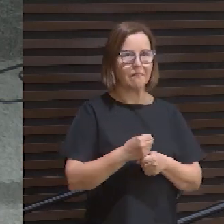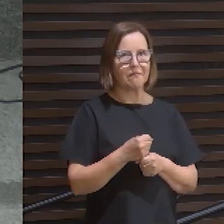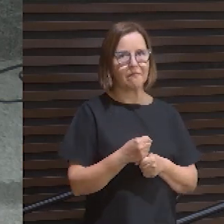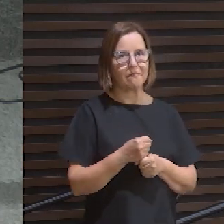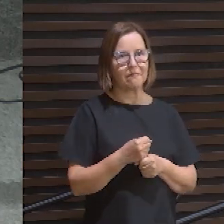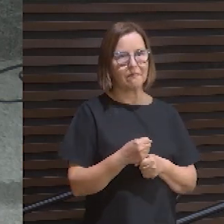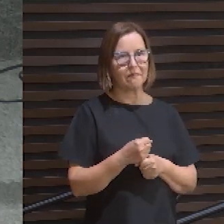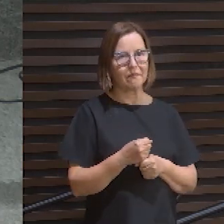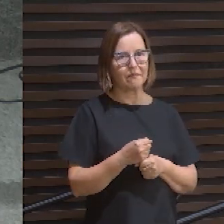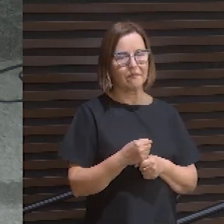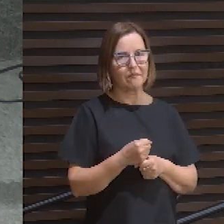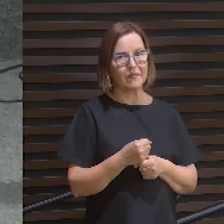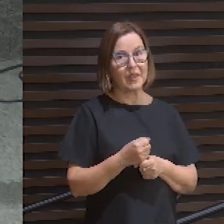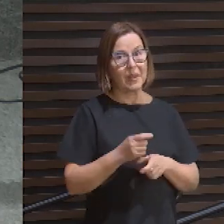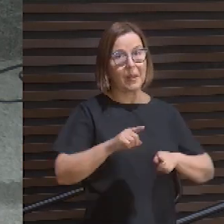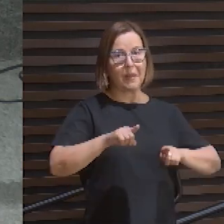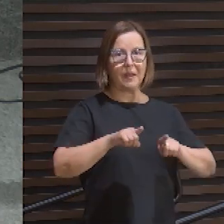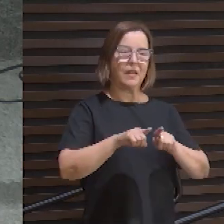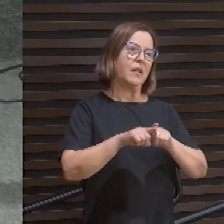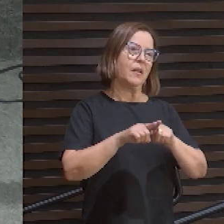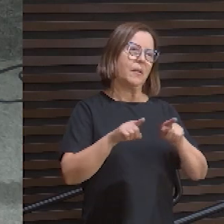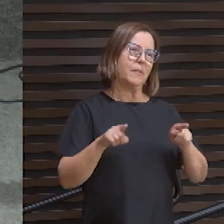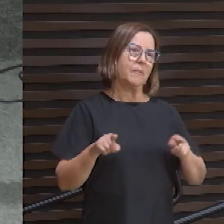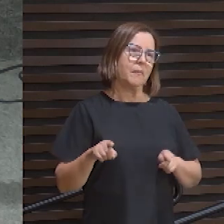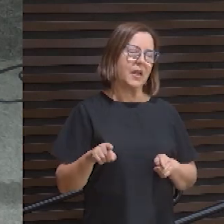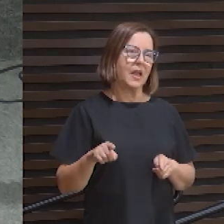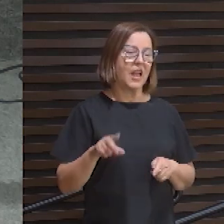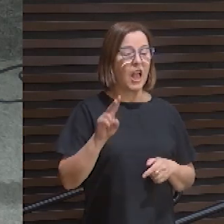mas nunca poderiam purificar de verdade o